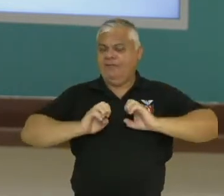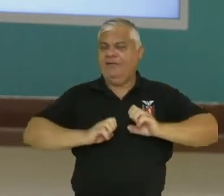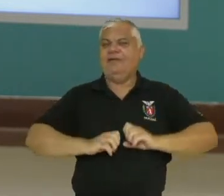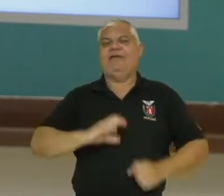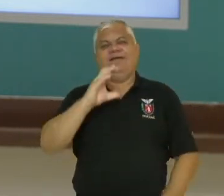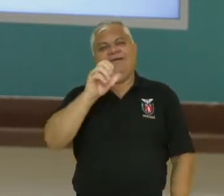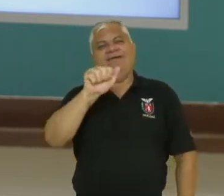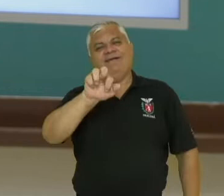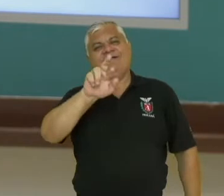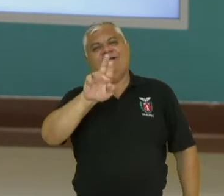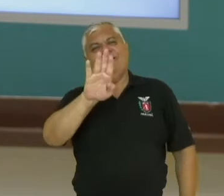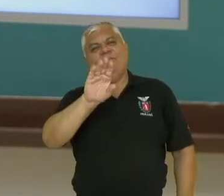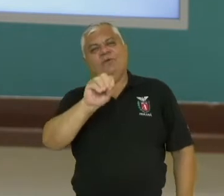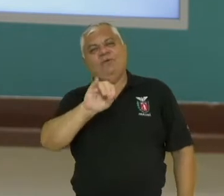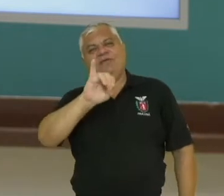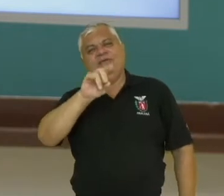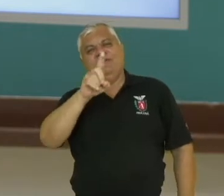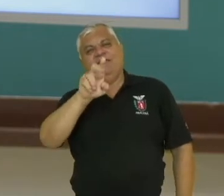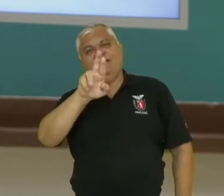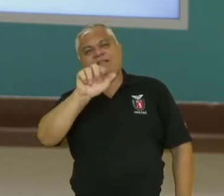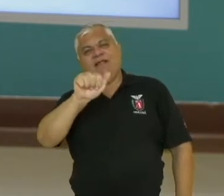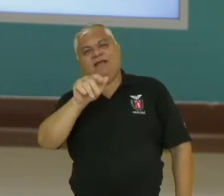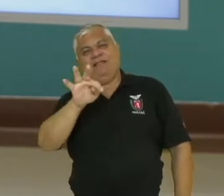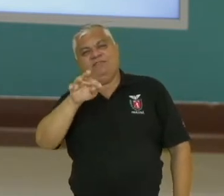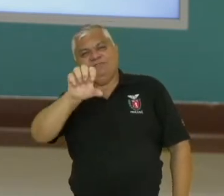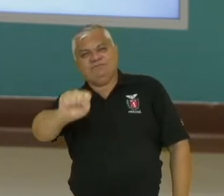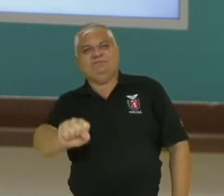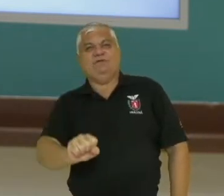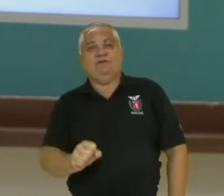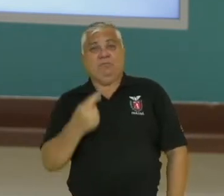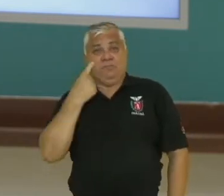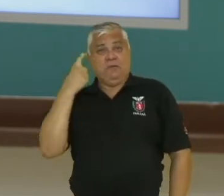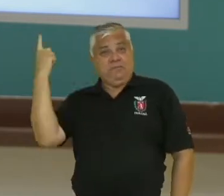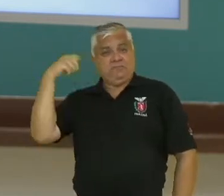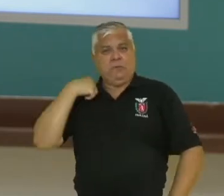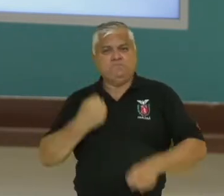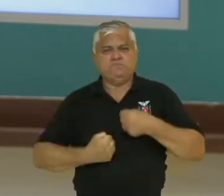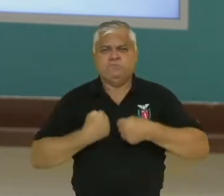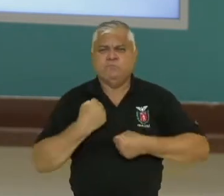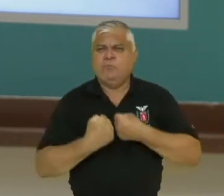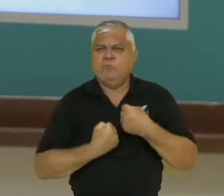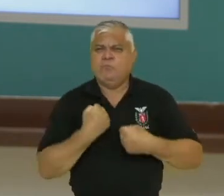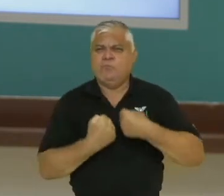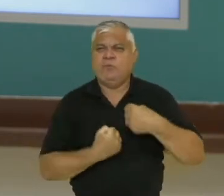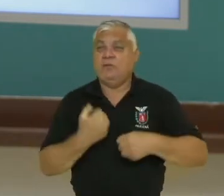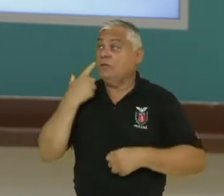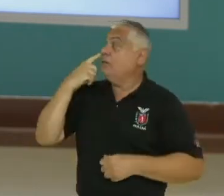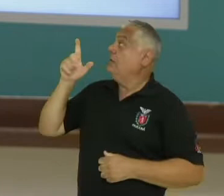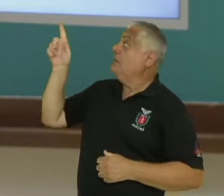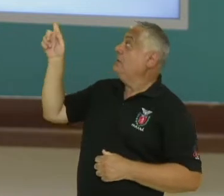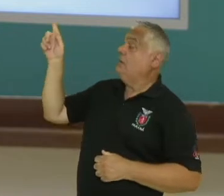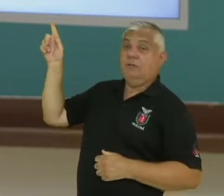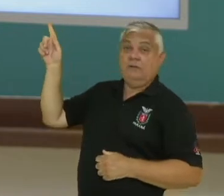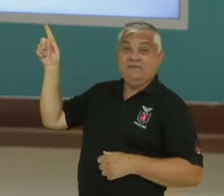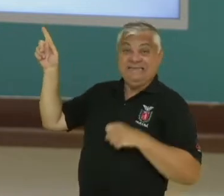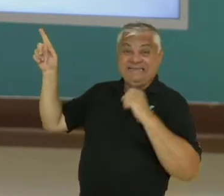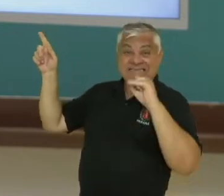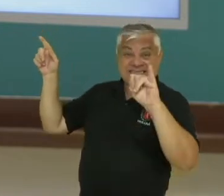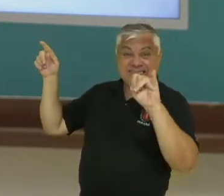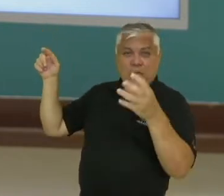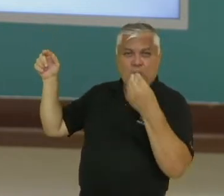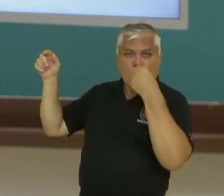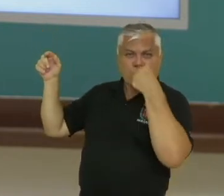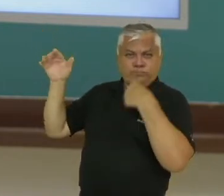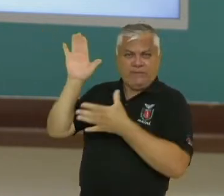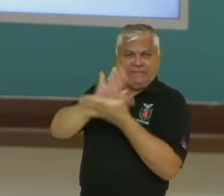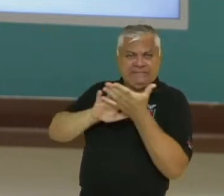Dos carboidratos. Por isso eu coloquei uma pessoa correndo, caminhando. Olha, se ela não comer essa pessoa